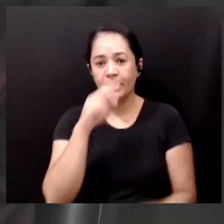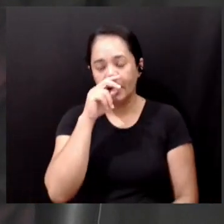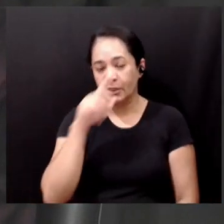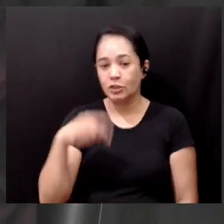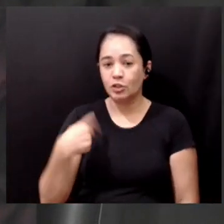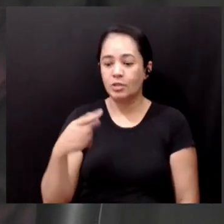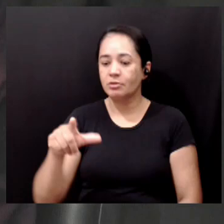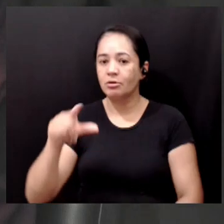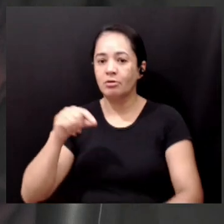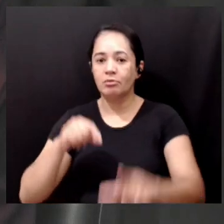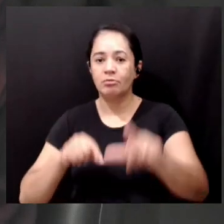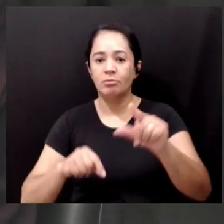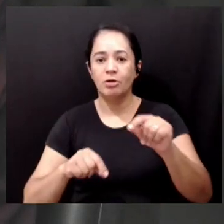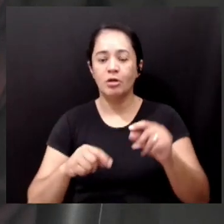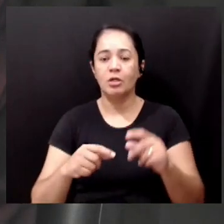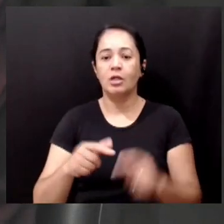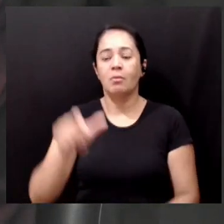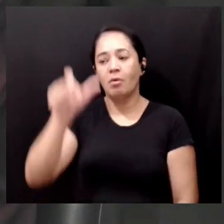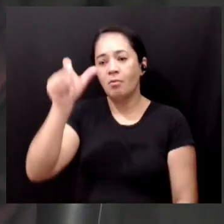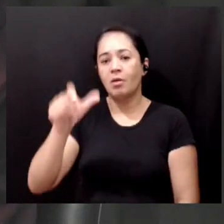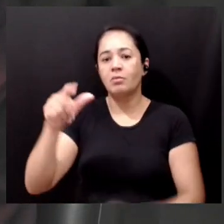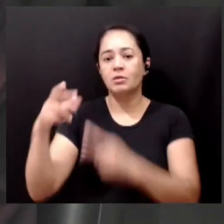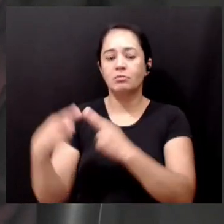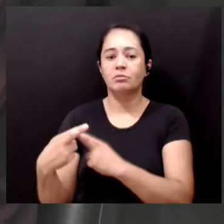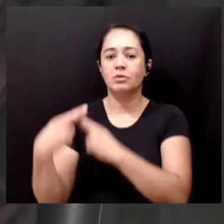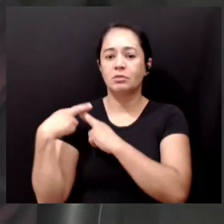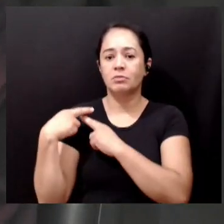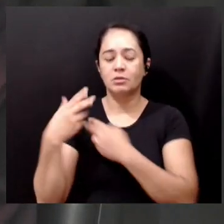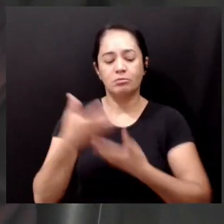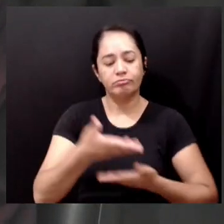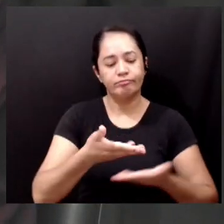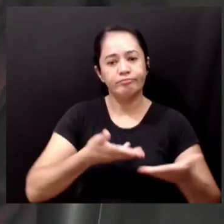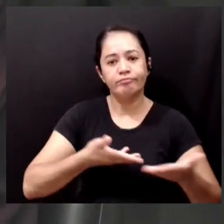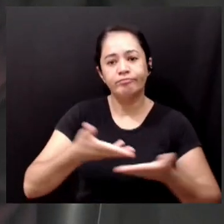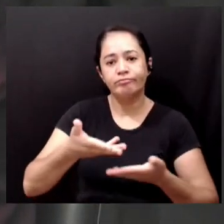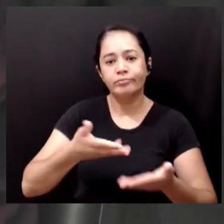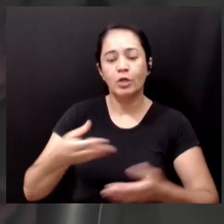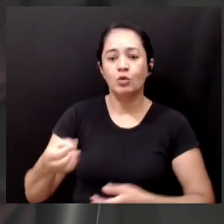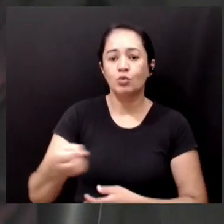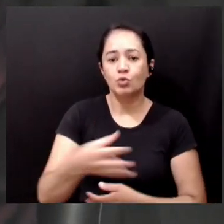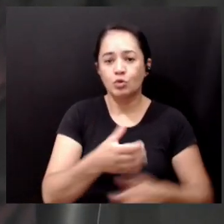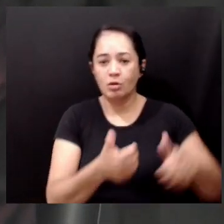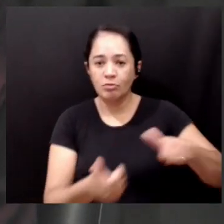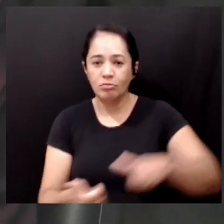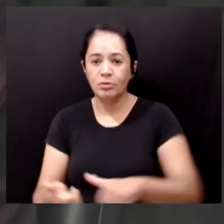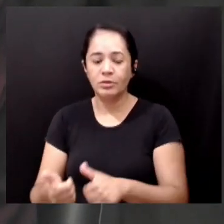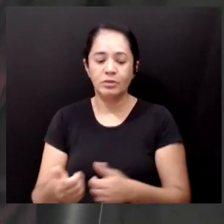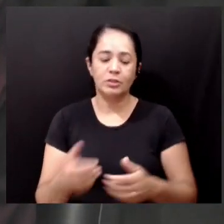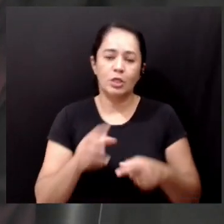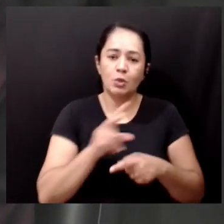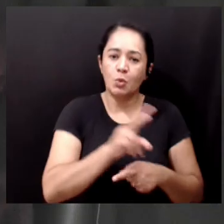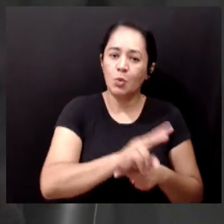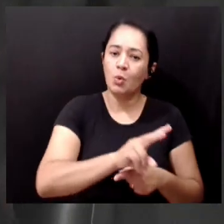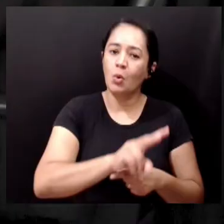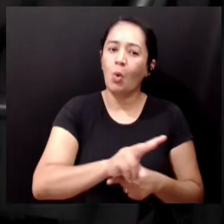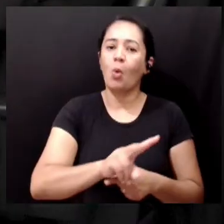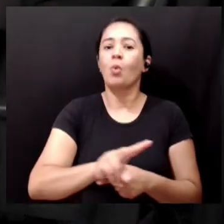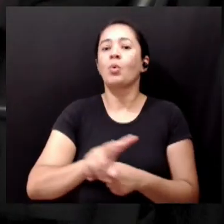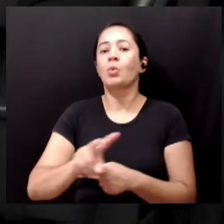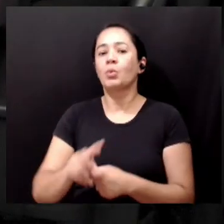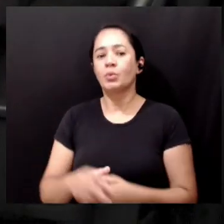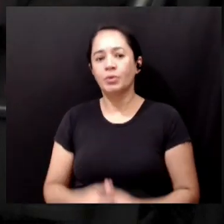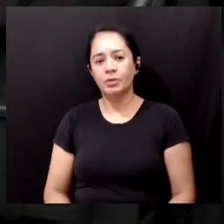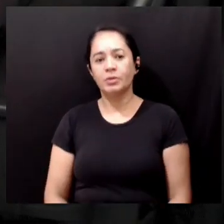fica responsável por integrar essas pessoas novas dentro do corpo de Cristo, né? Dentro da igreja. Essa foto aqui é o